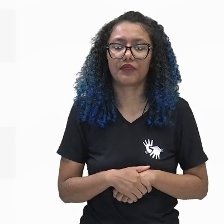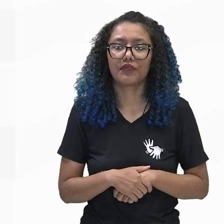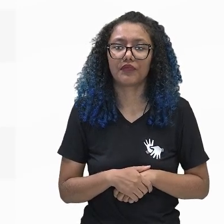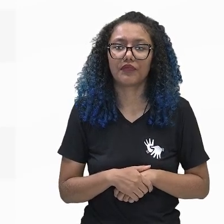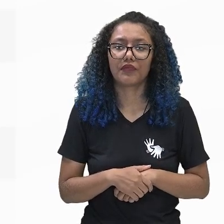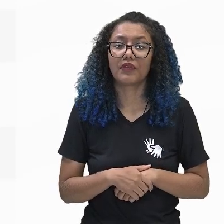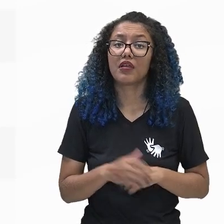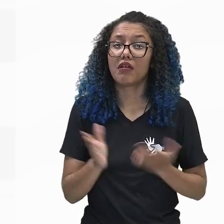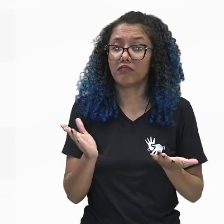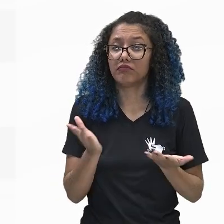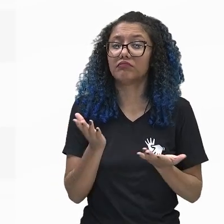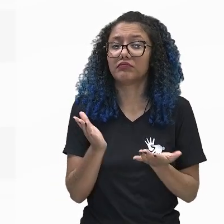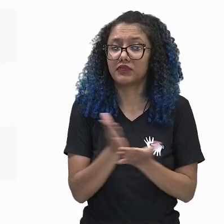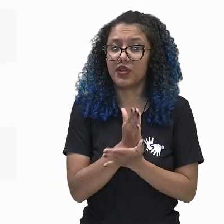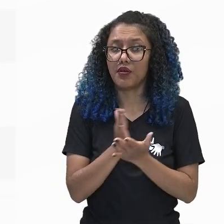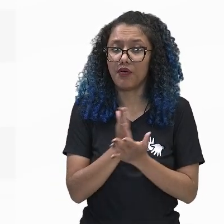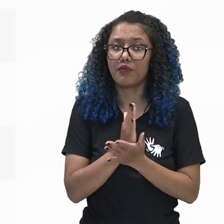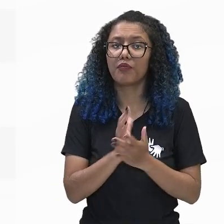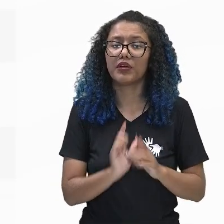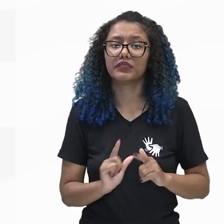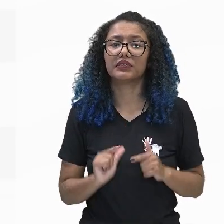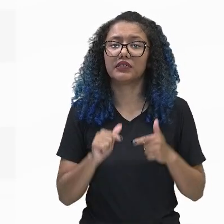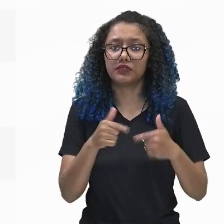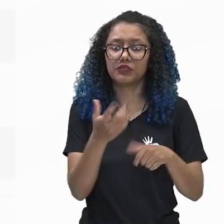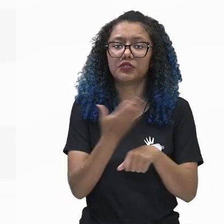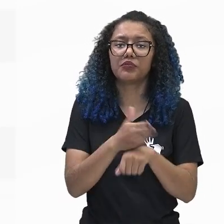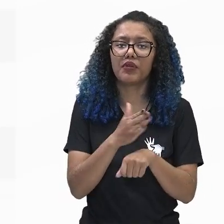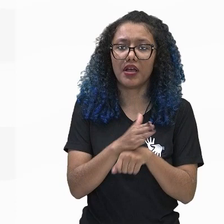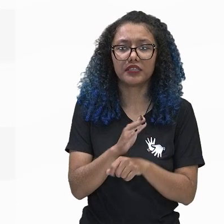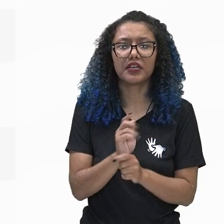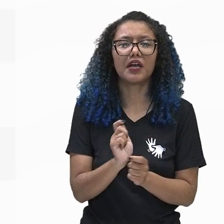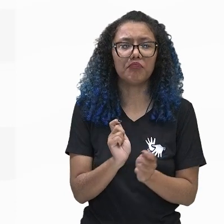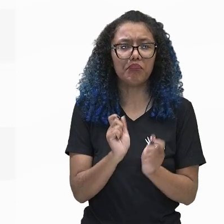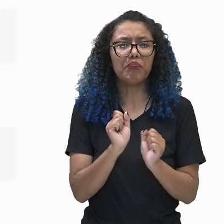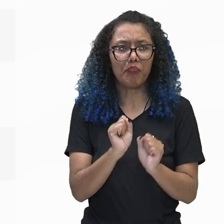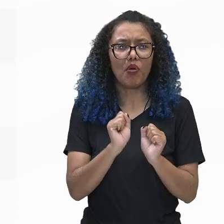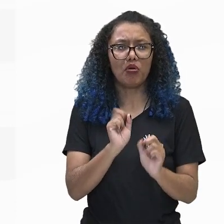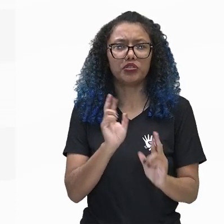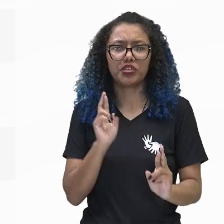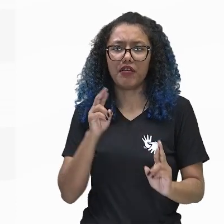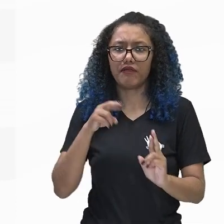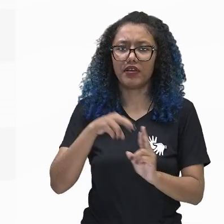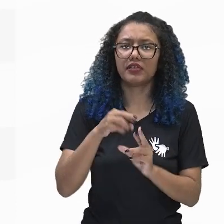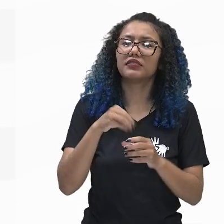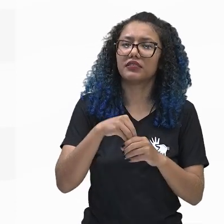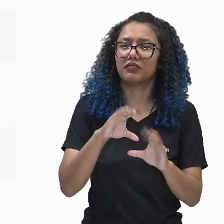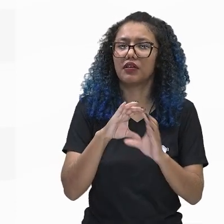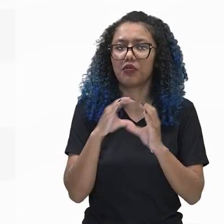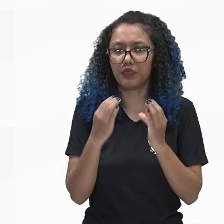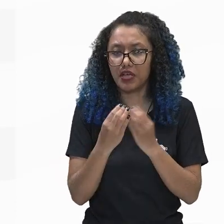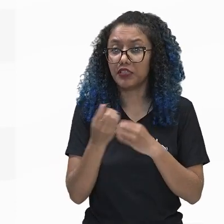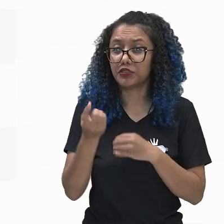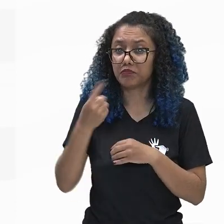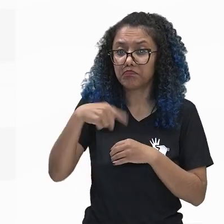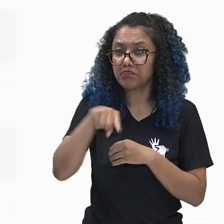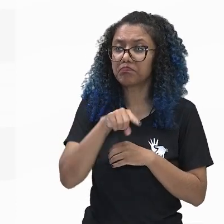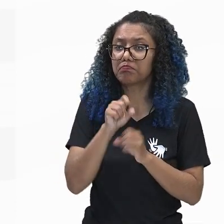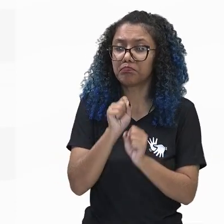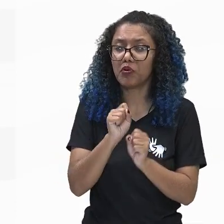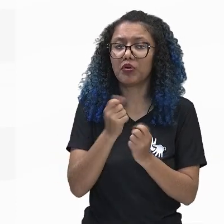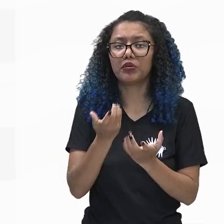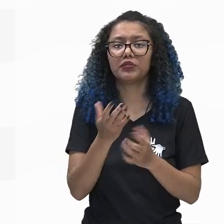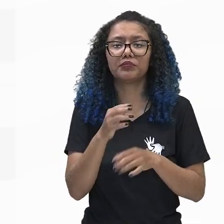né, você se tornará inevitavelmente um referencial na sua comunidade. Imagine só as futuras